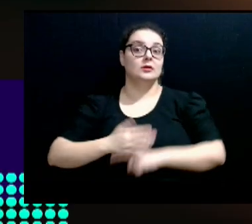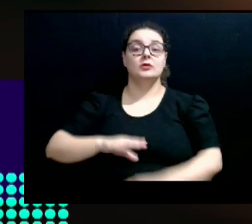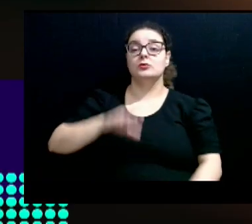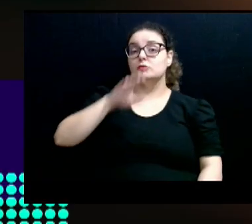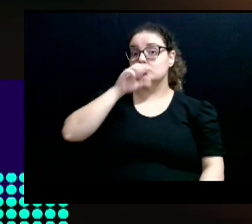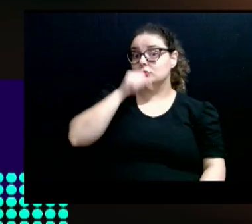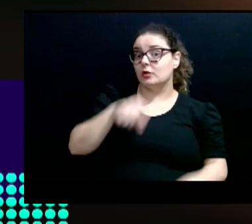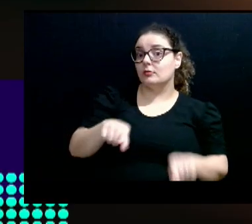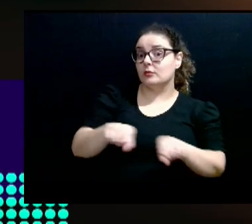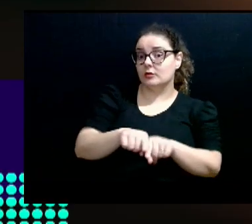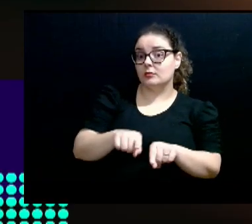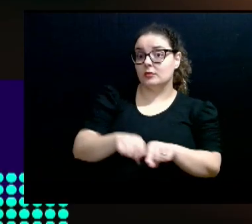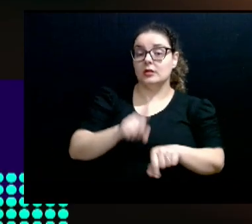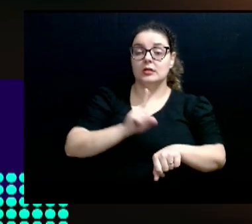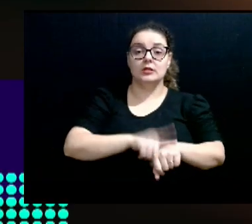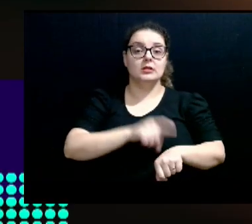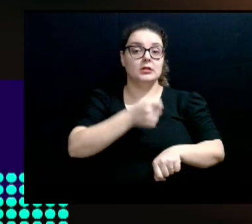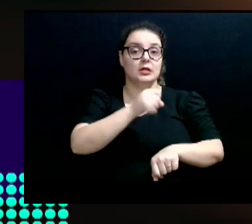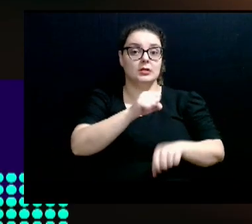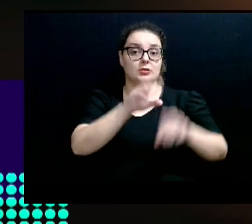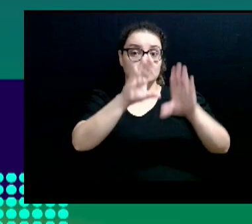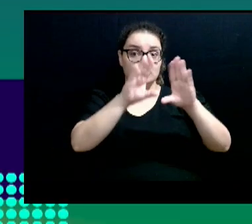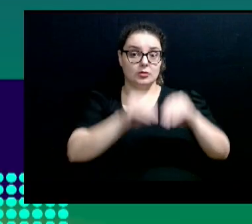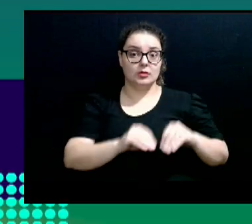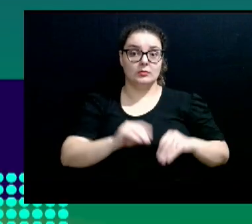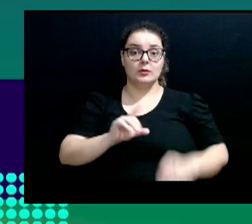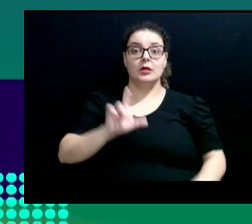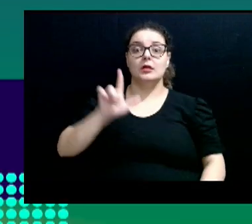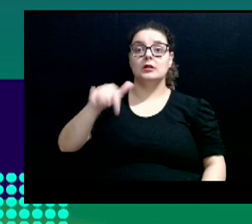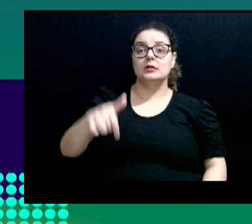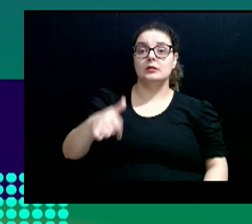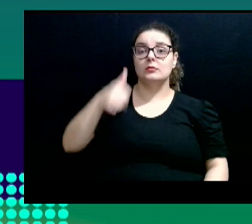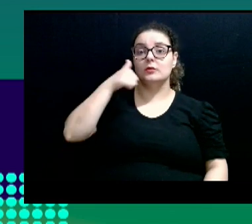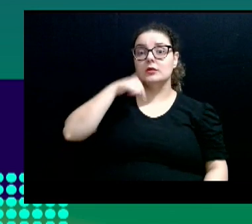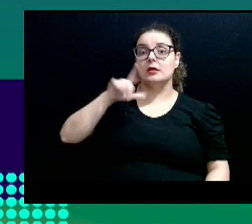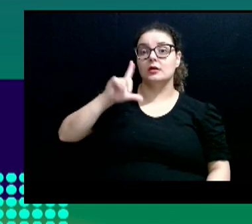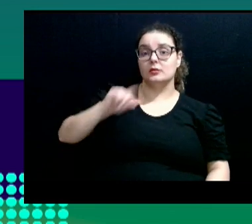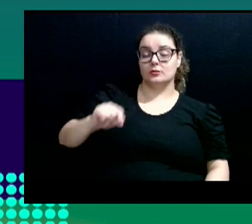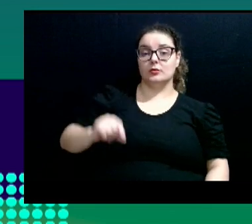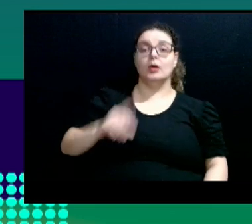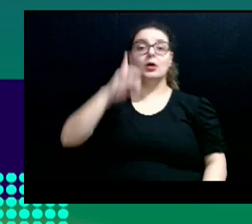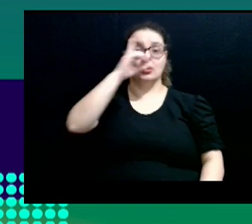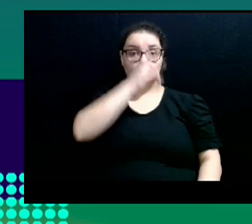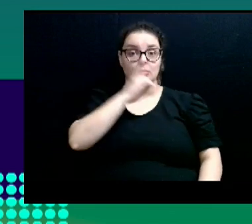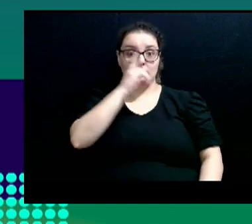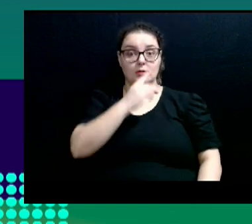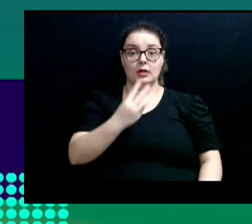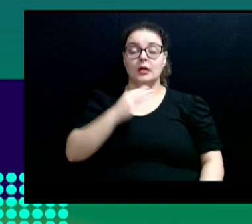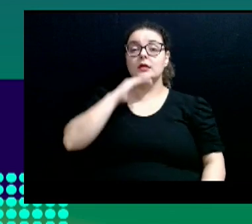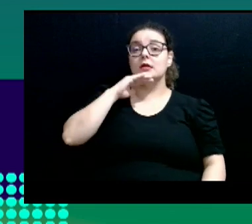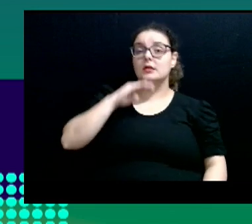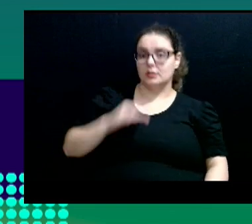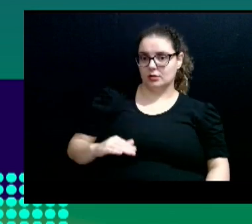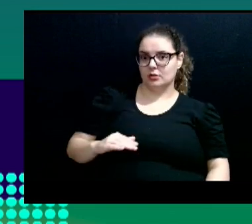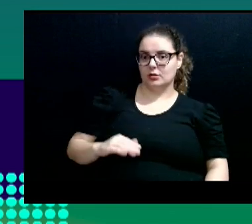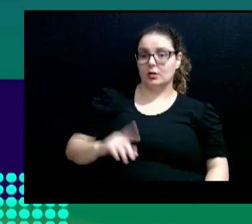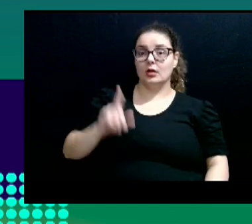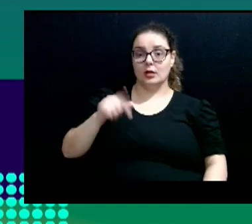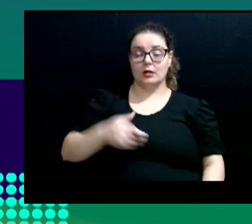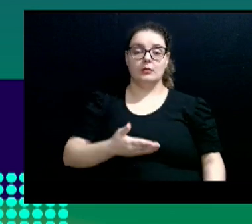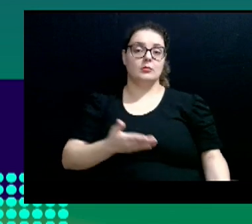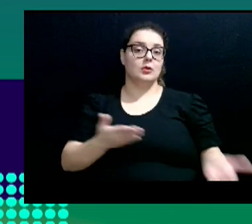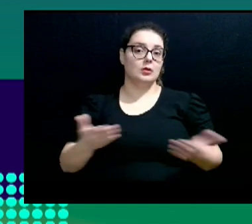das 8 da noite, Depois que Ela se Foi. Já no domingo, às 3 horas da tarde, será a apresentação da